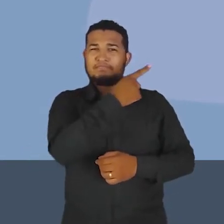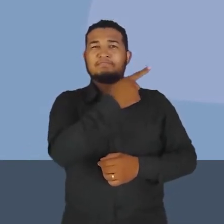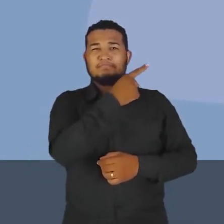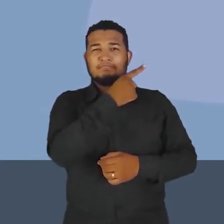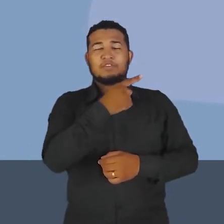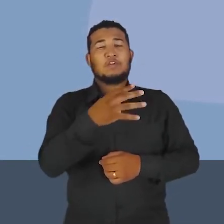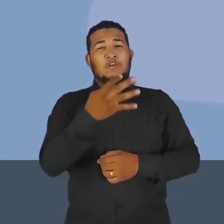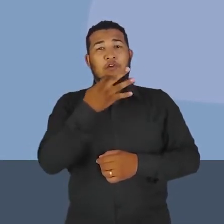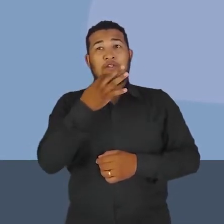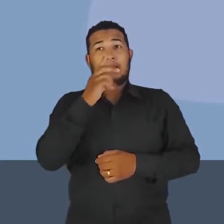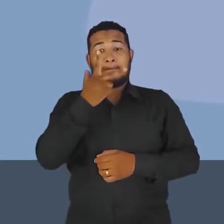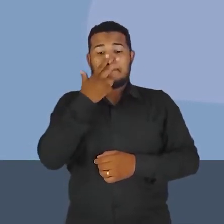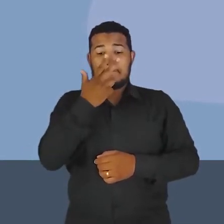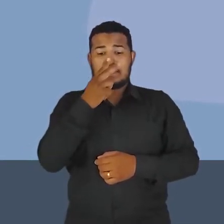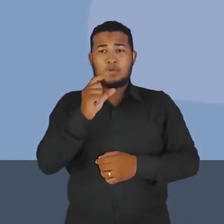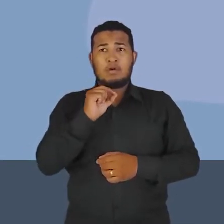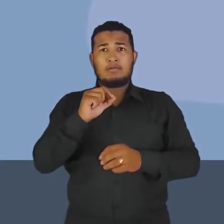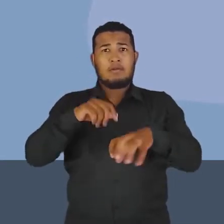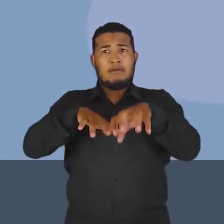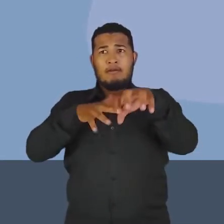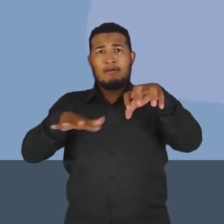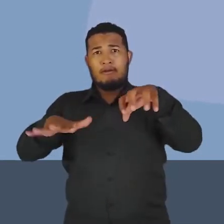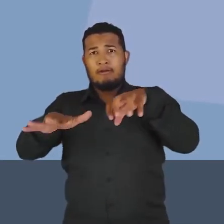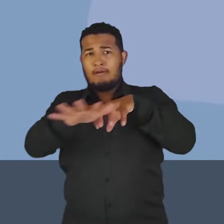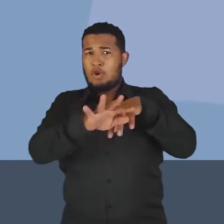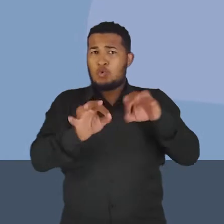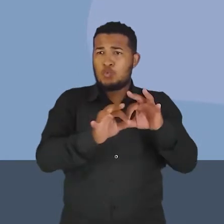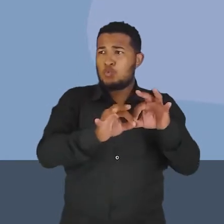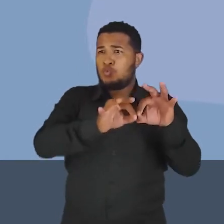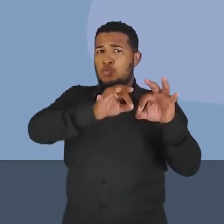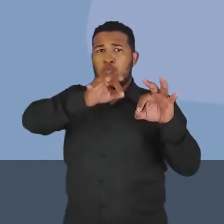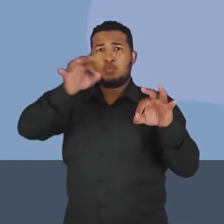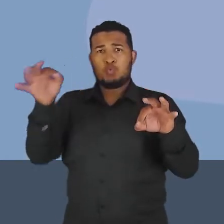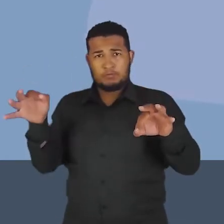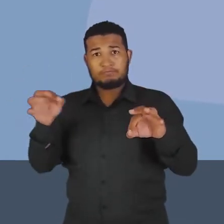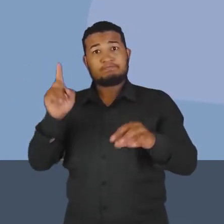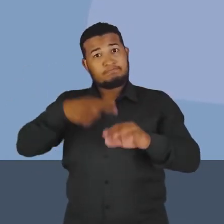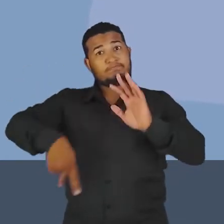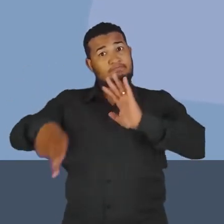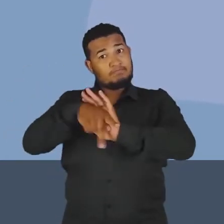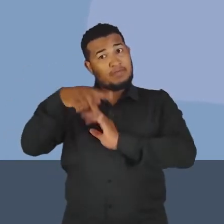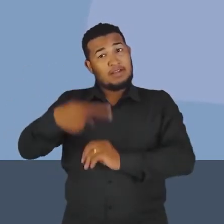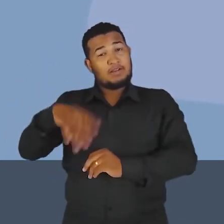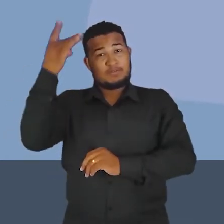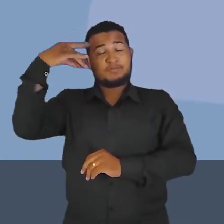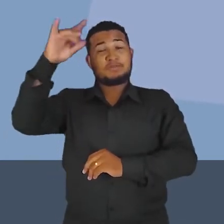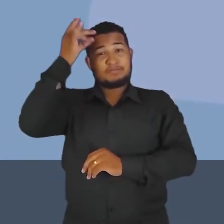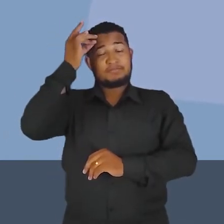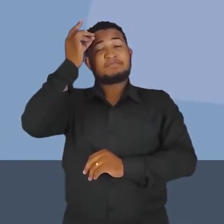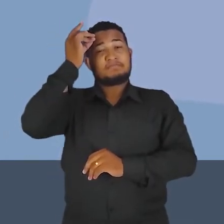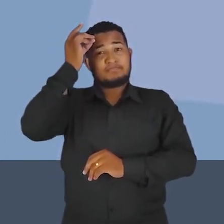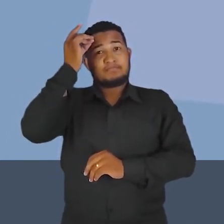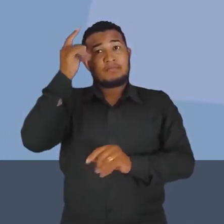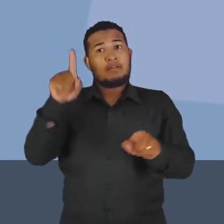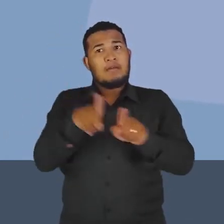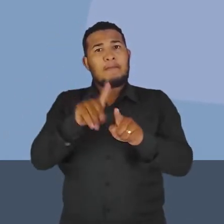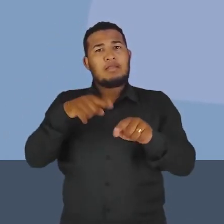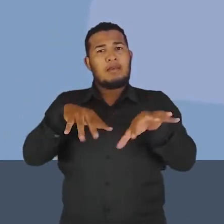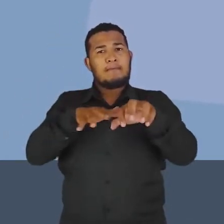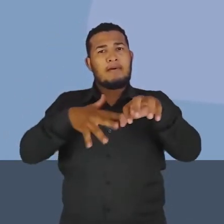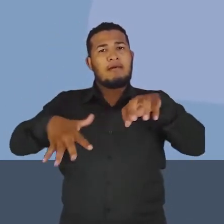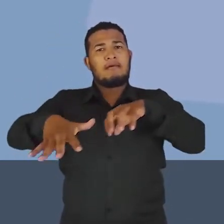a ilha mais isolada do litoral brasileiro. E é uma ilha que pertence ao nosso estado, Espírito Santo, e foi uma ilha